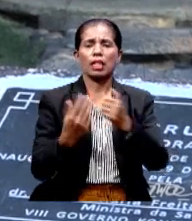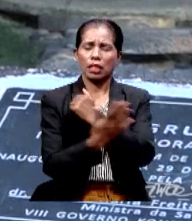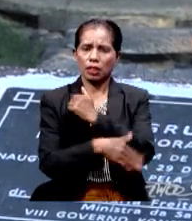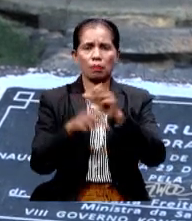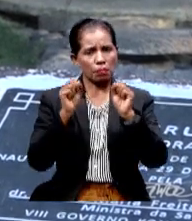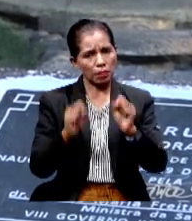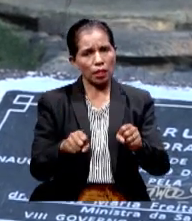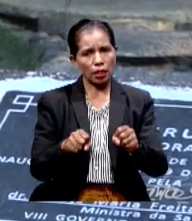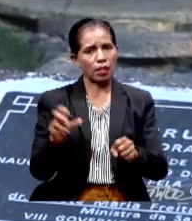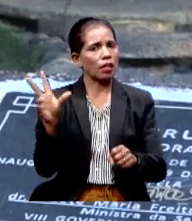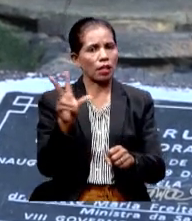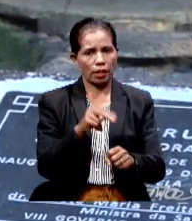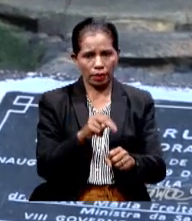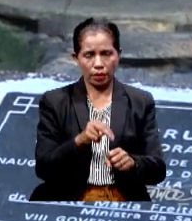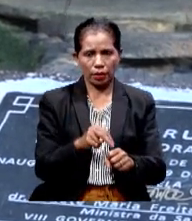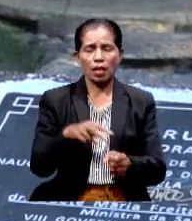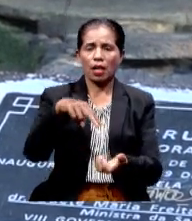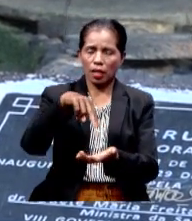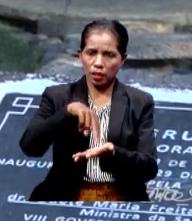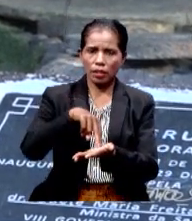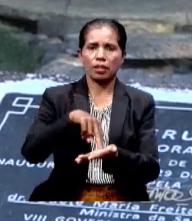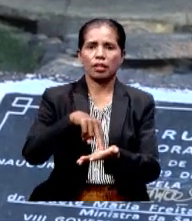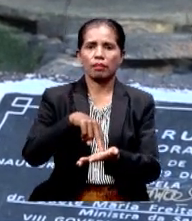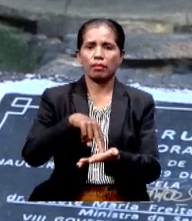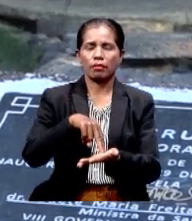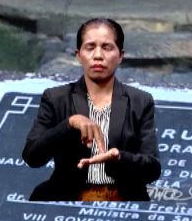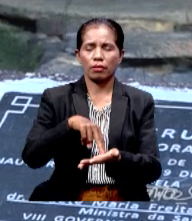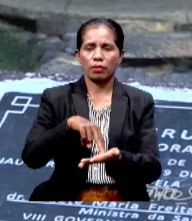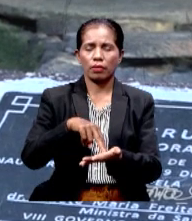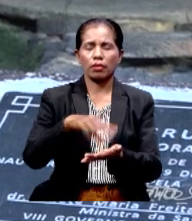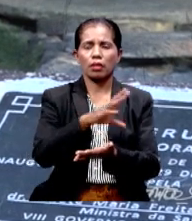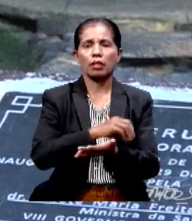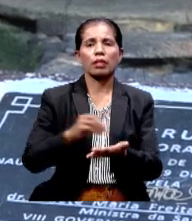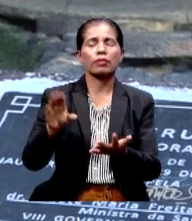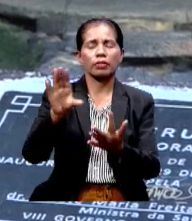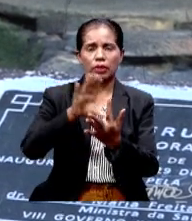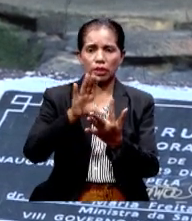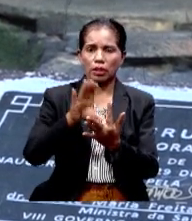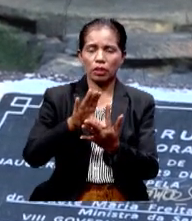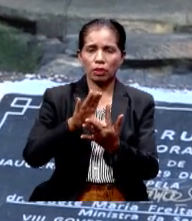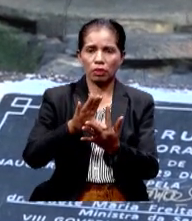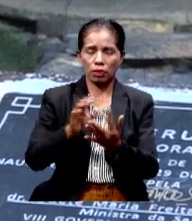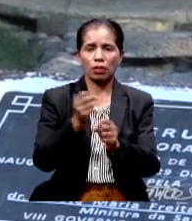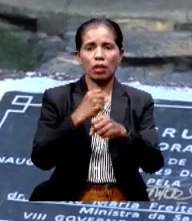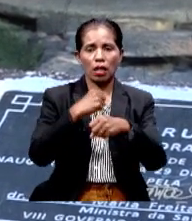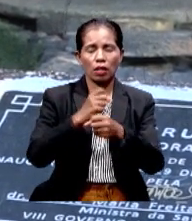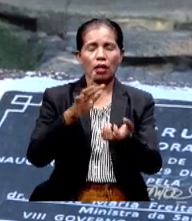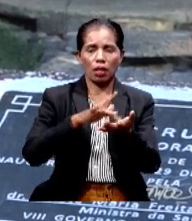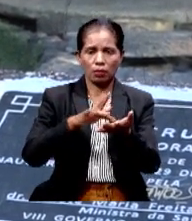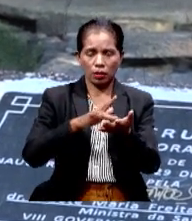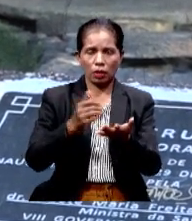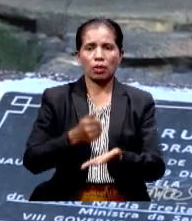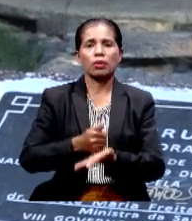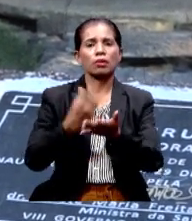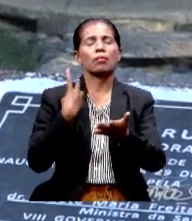kalai hari sentro produção ruma para atu bele responde ba ita nia necessidade